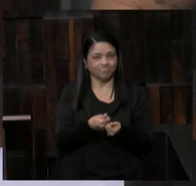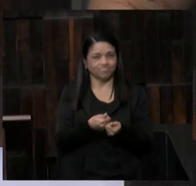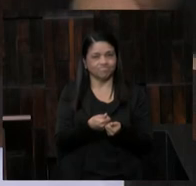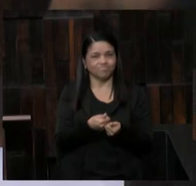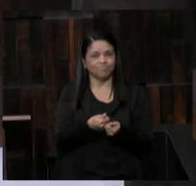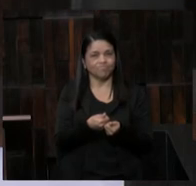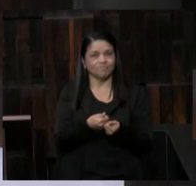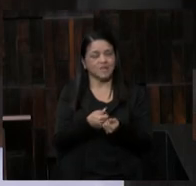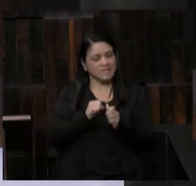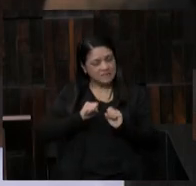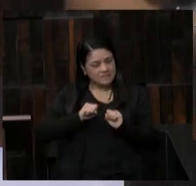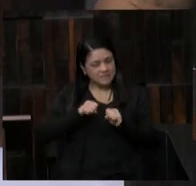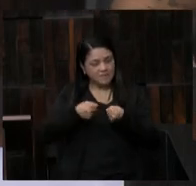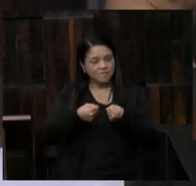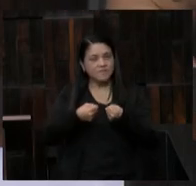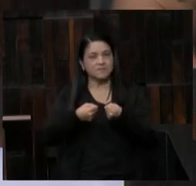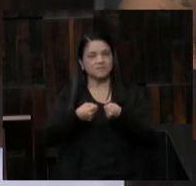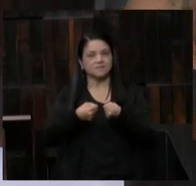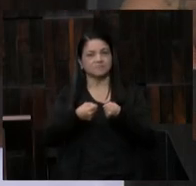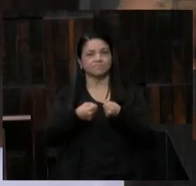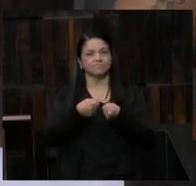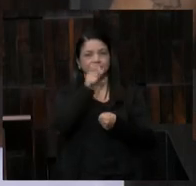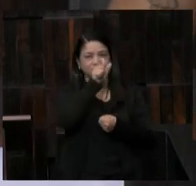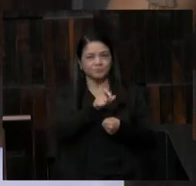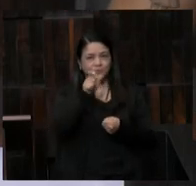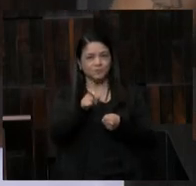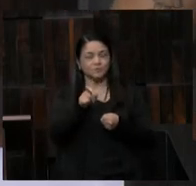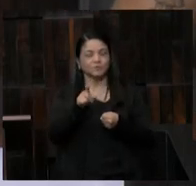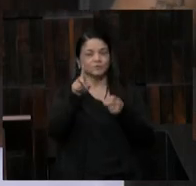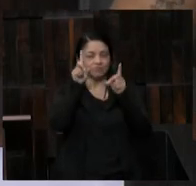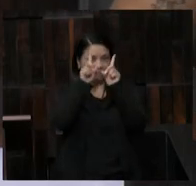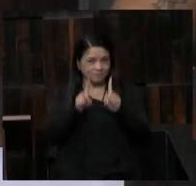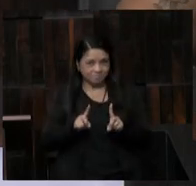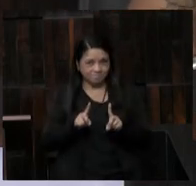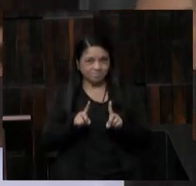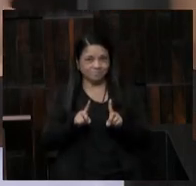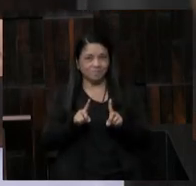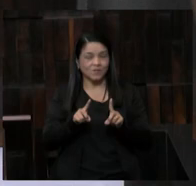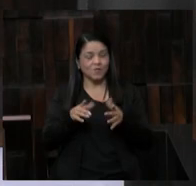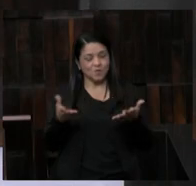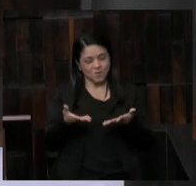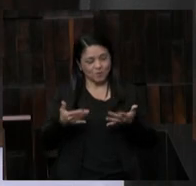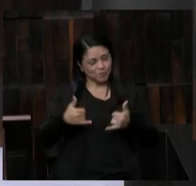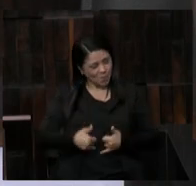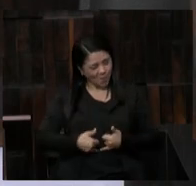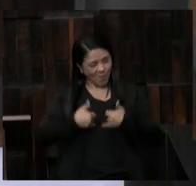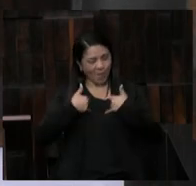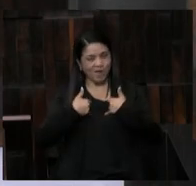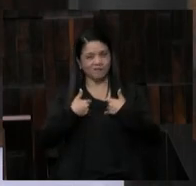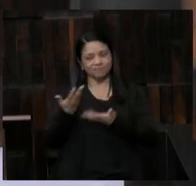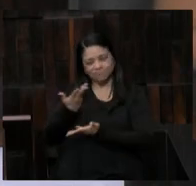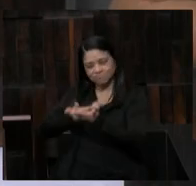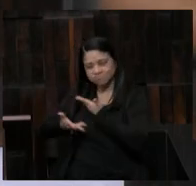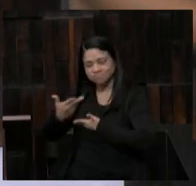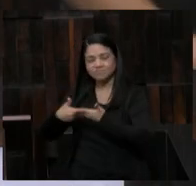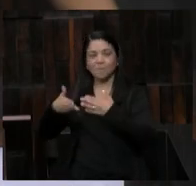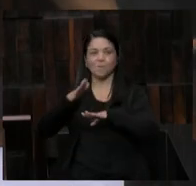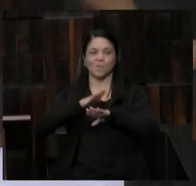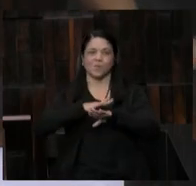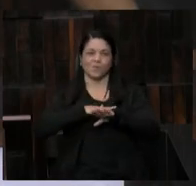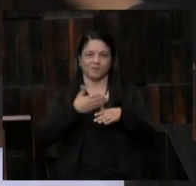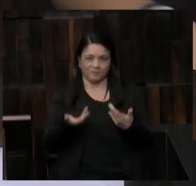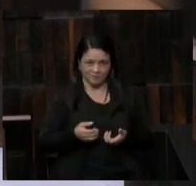em prol da defesa dos direitos da pessoa com deficiência. E hoje me dá a honra de poder estar aqui dividindo este momento.